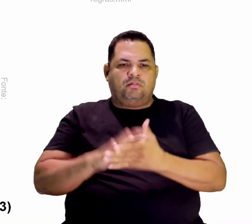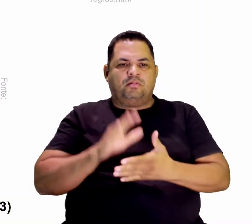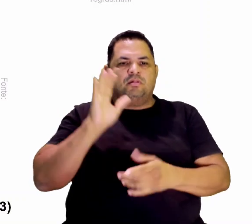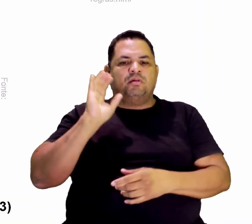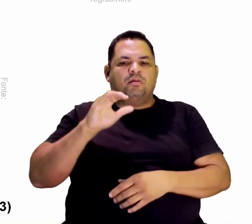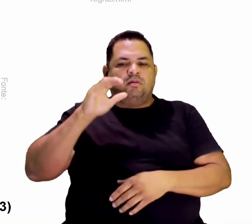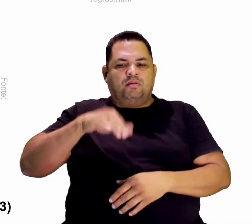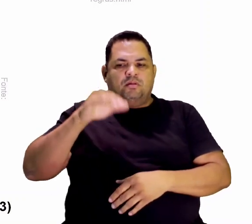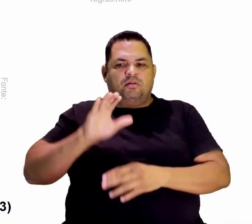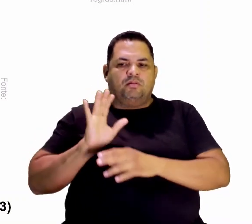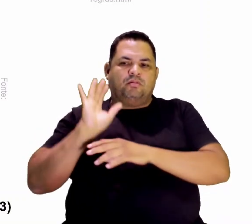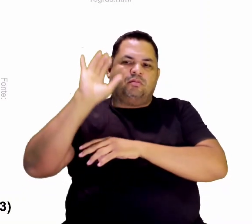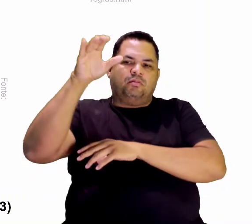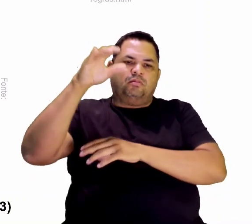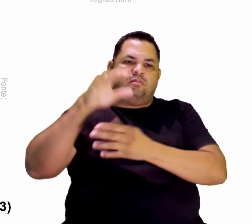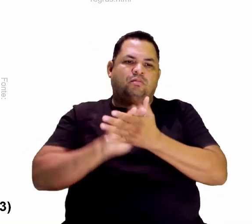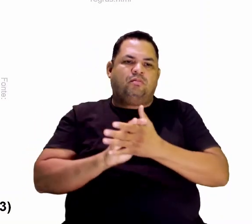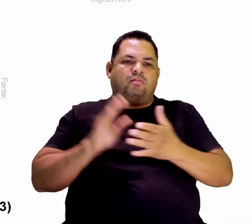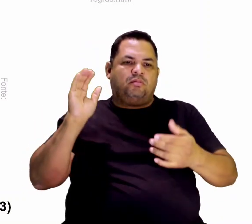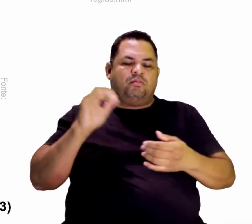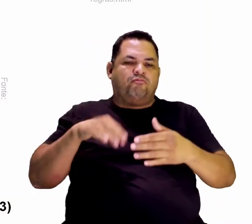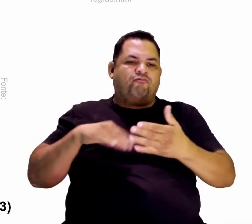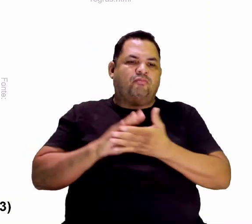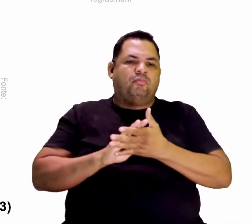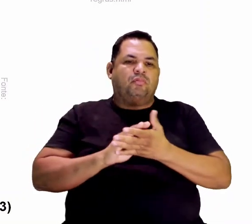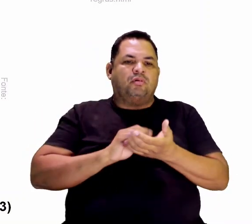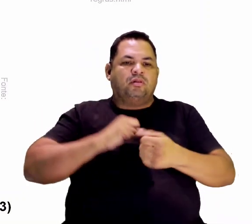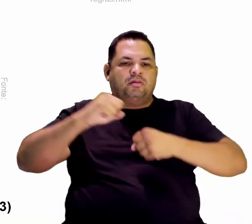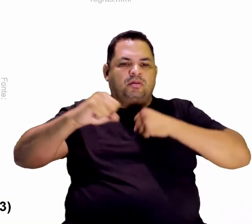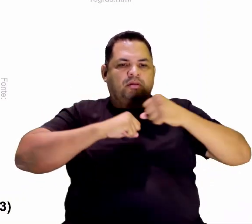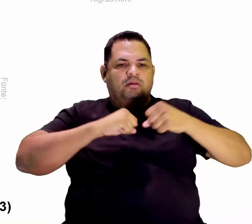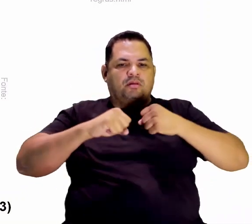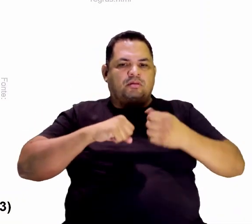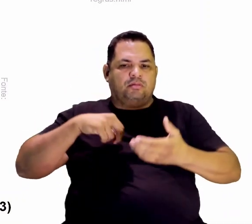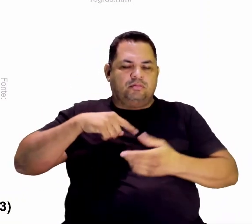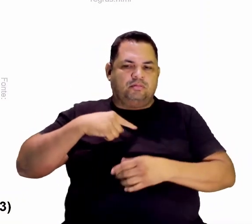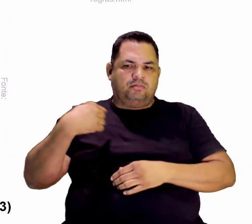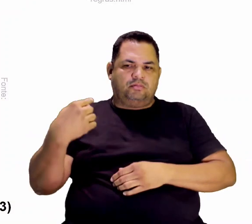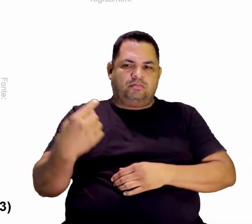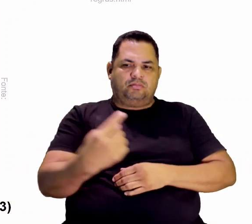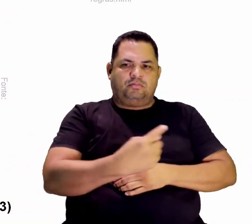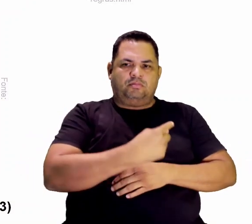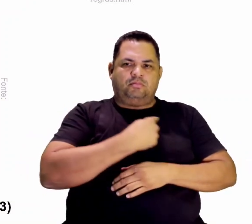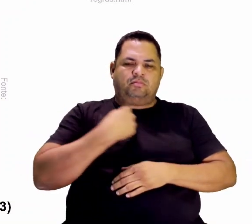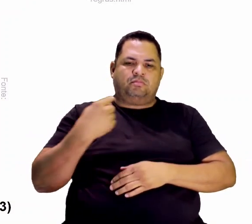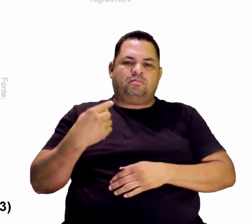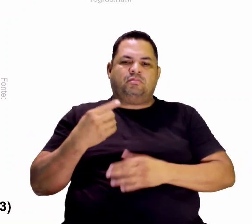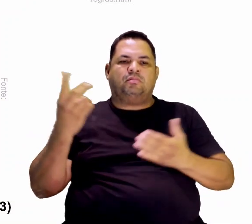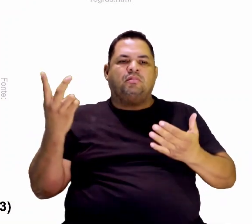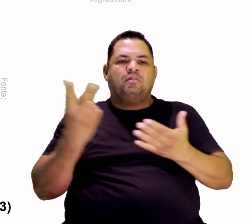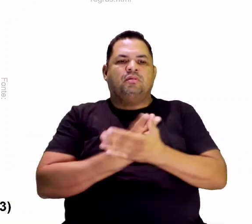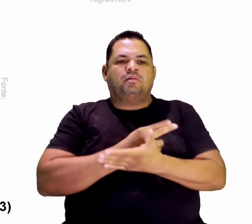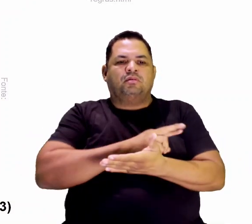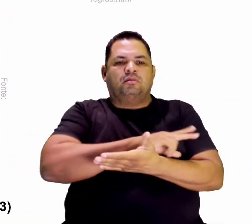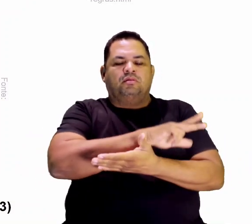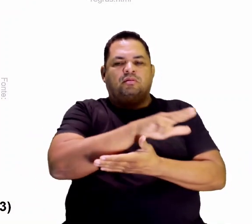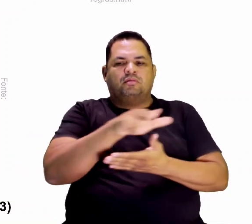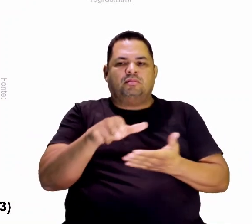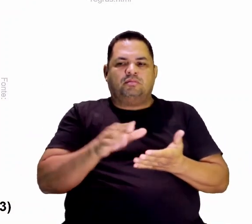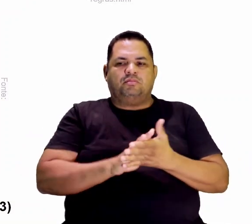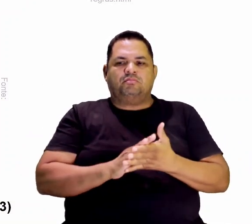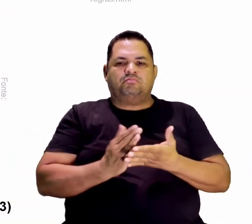certo? Nós vamos conhecer alguns aqui, algumas classificações. A primeira delas, né, que é o nosso foco principal nessa